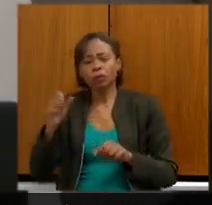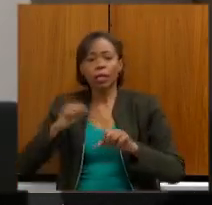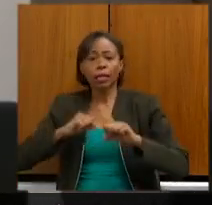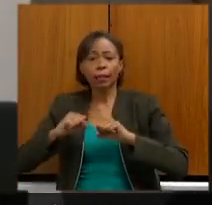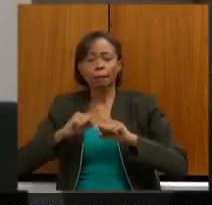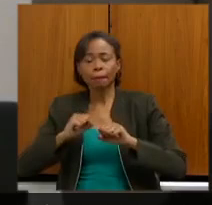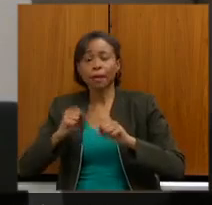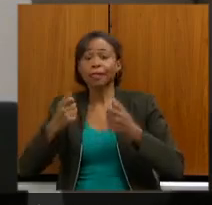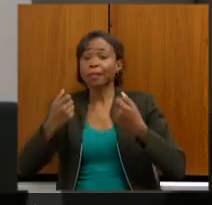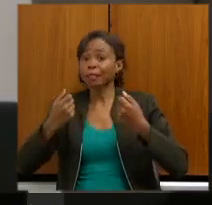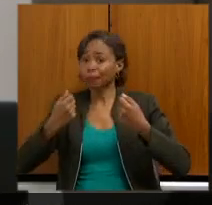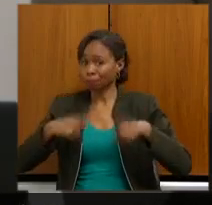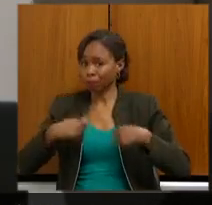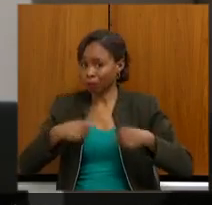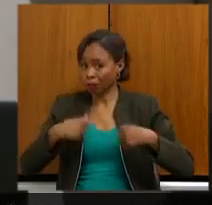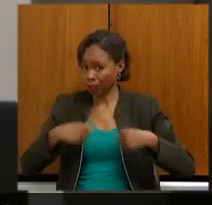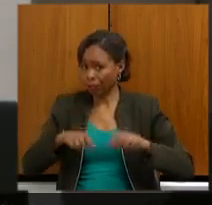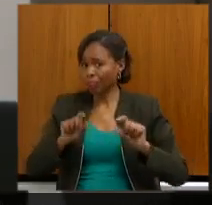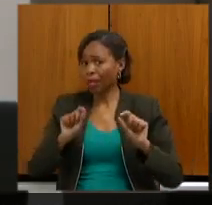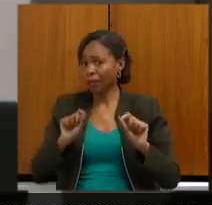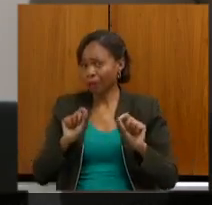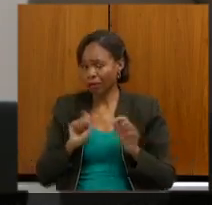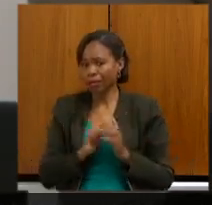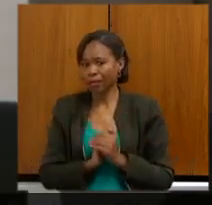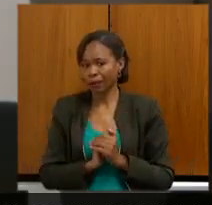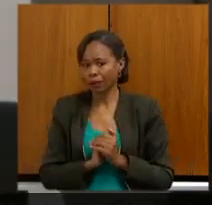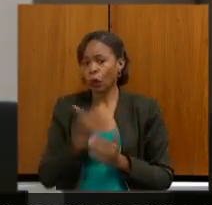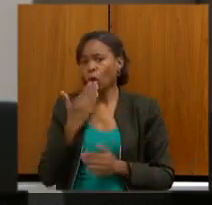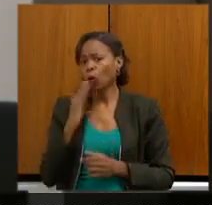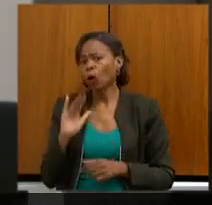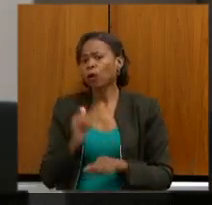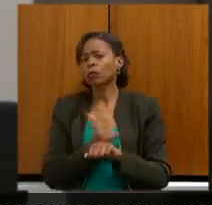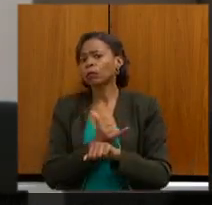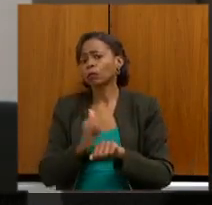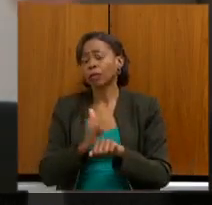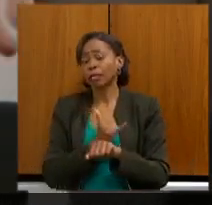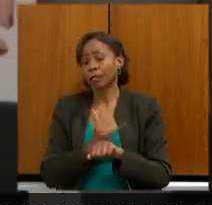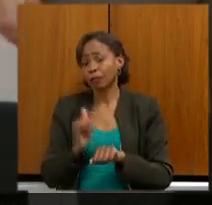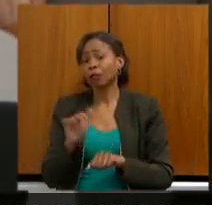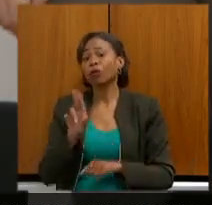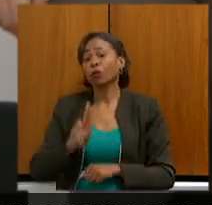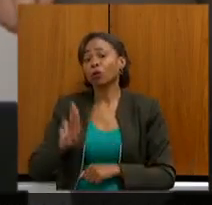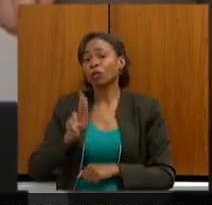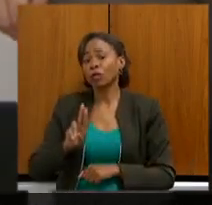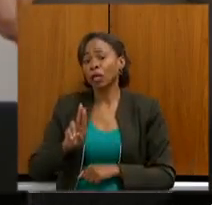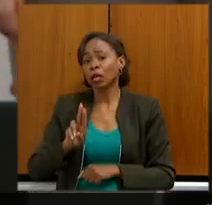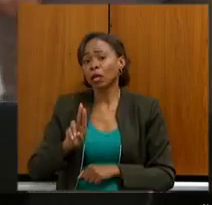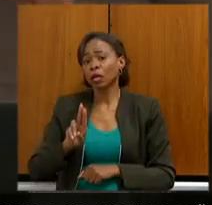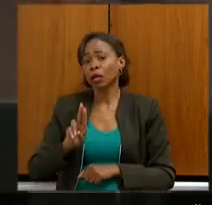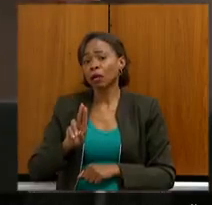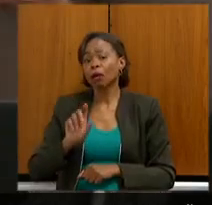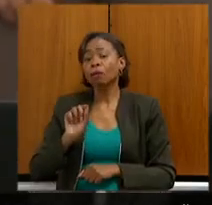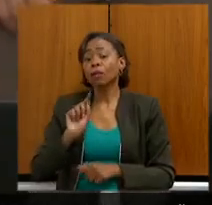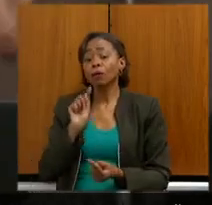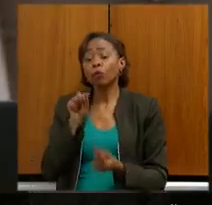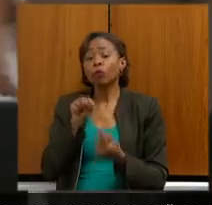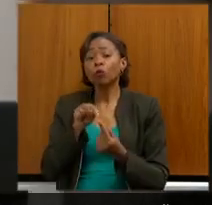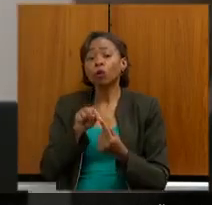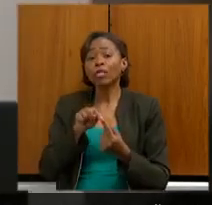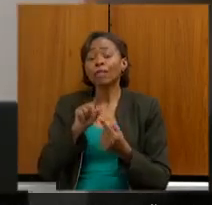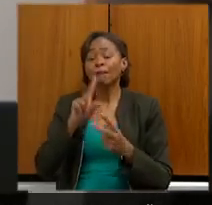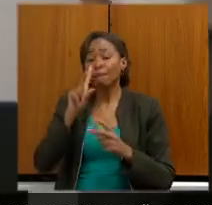se preparar para isso a gente discutir quais os mecanismos serão utilizados pela mesa de diálogo para se